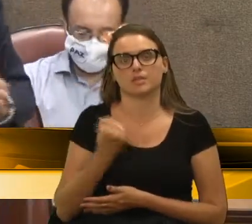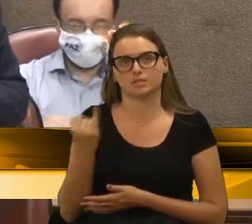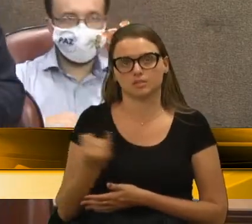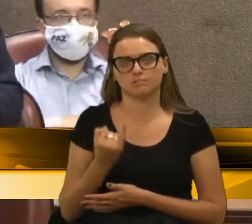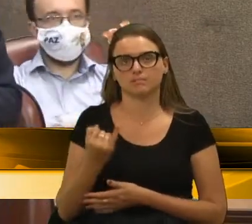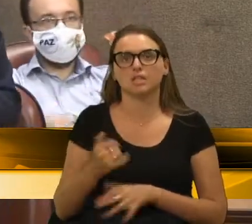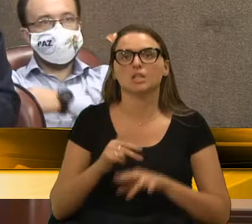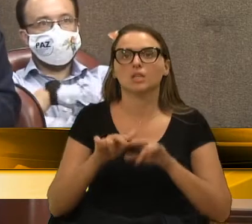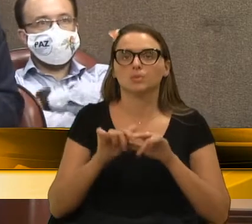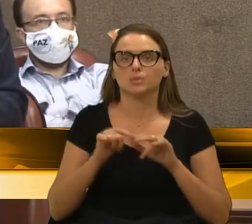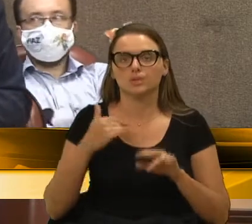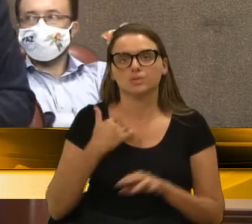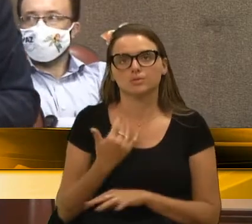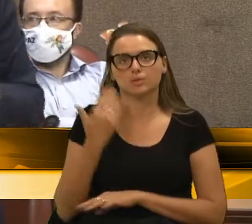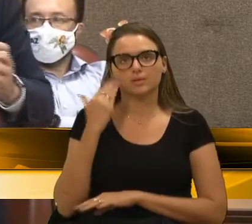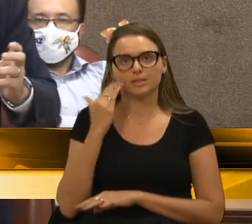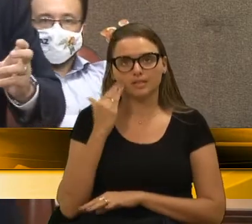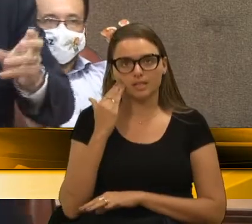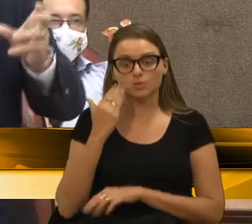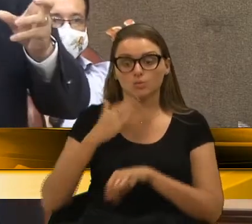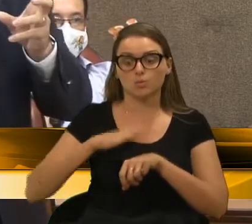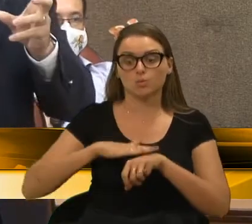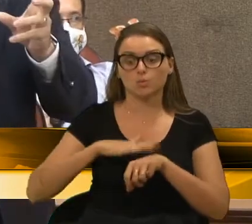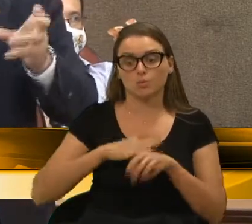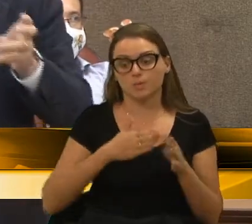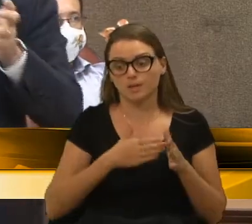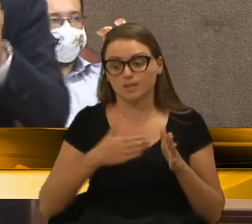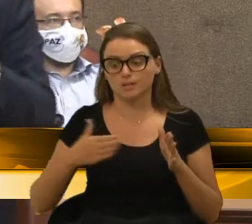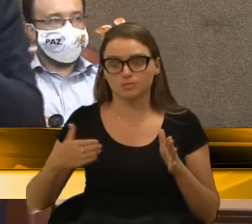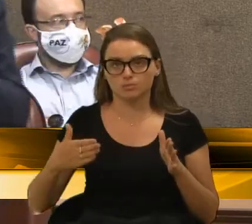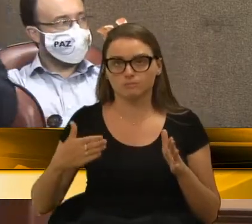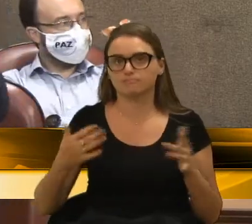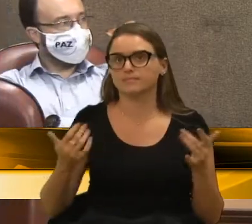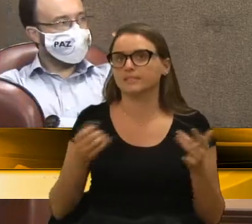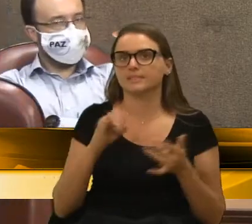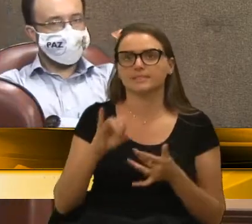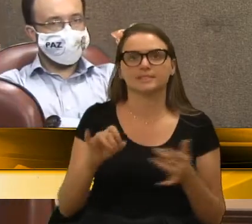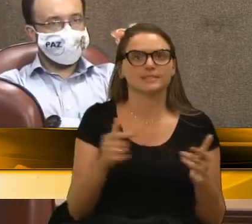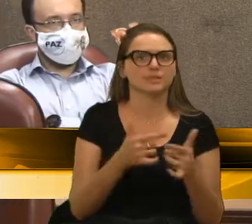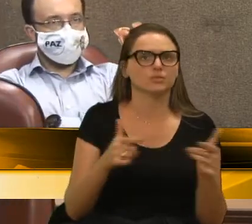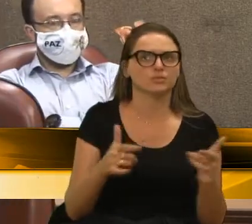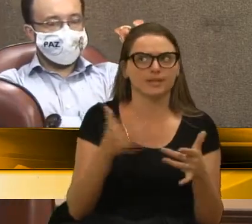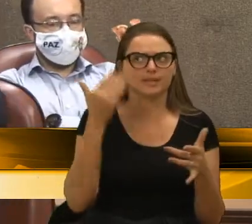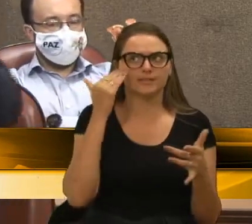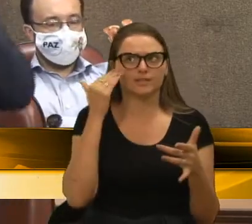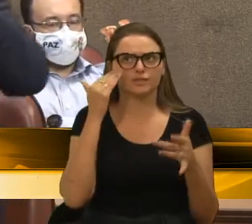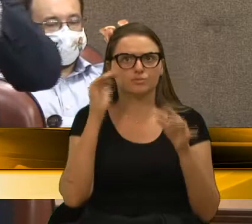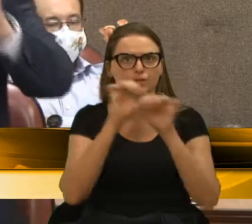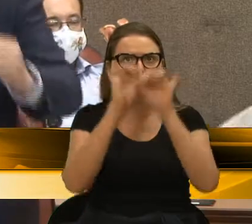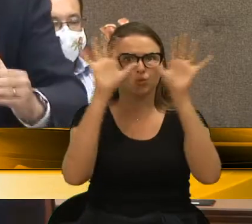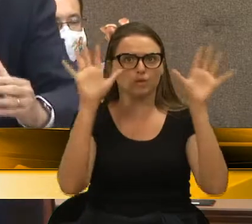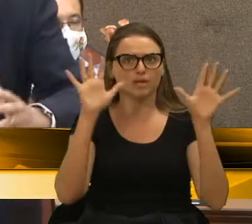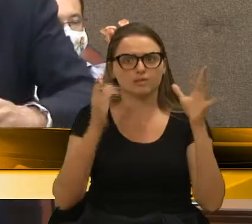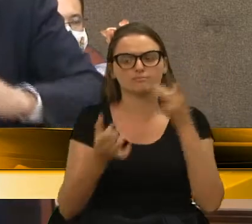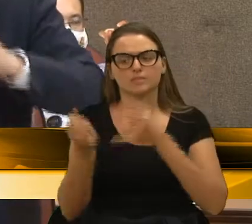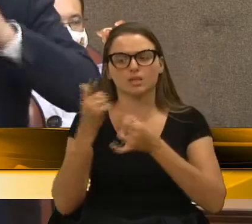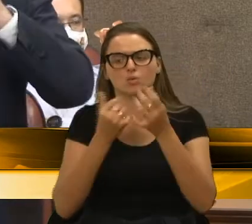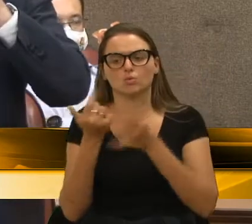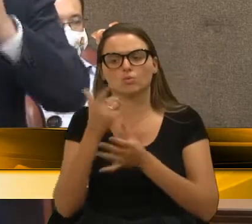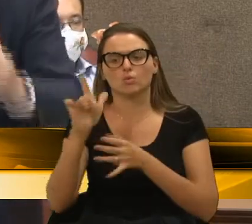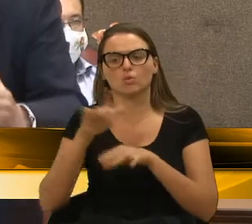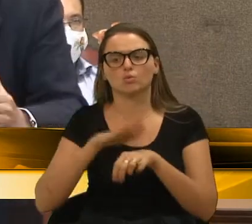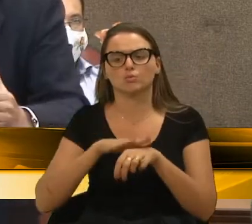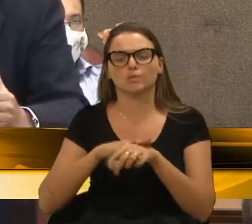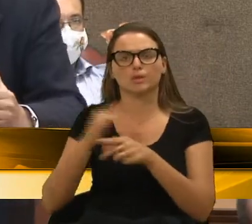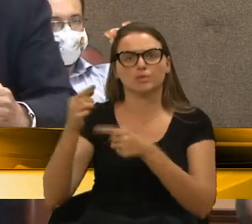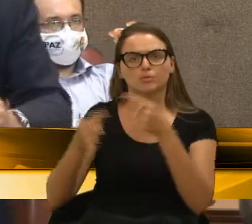entendo que, nesse momento, né, ainda que não tenho esse entendimento, talvez em outro momento, com um debate